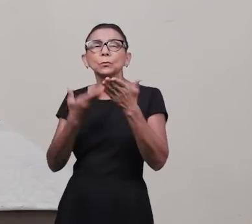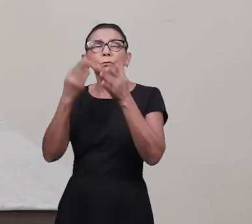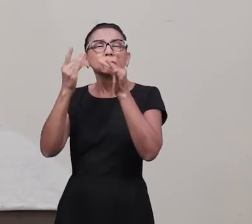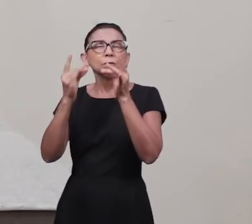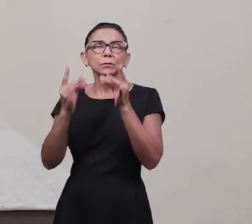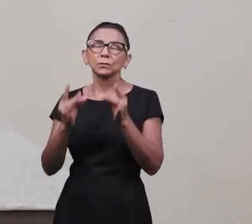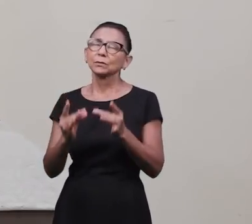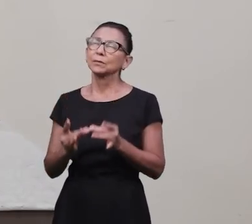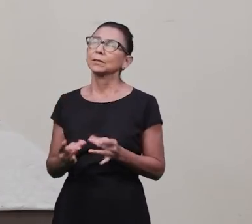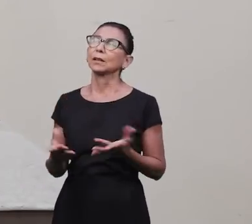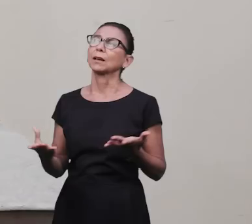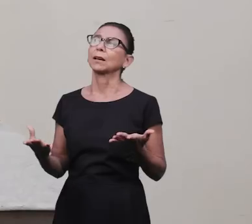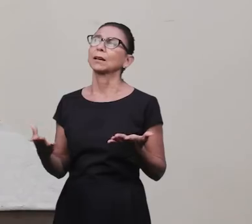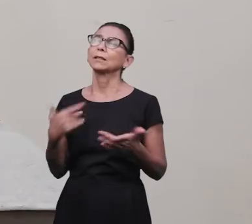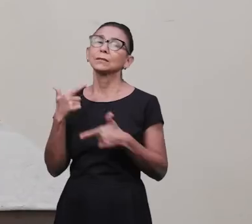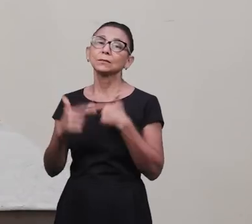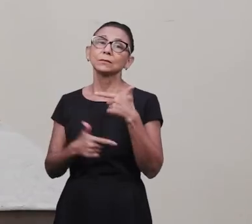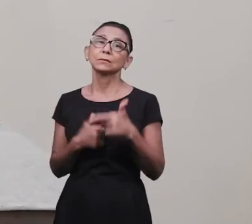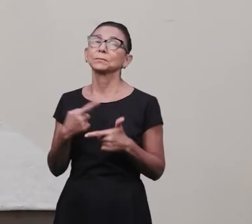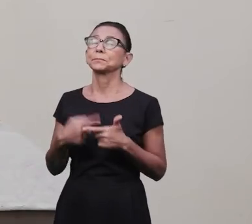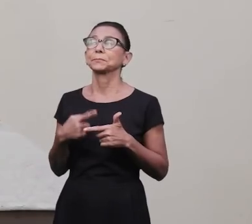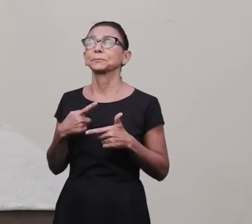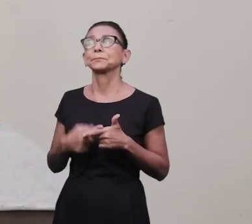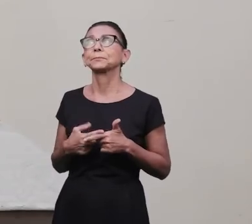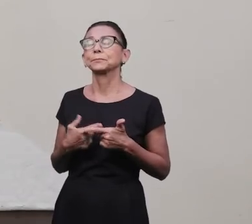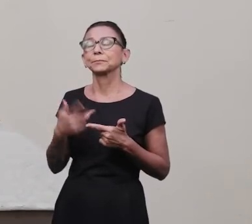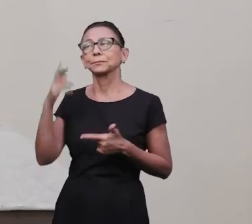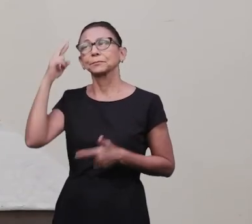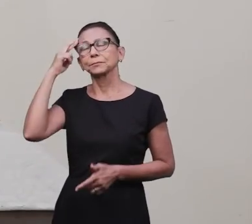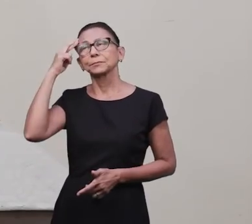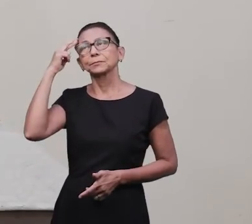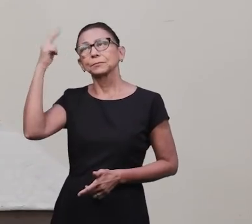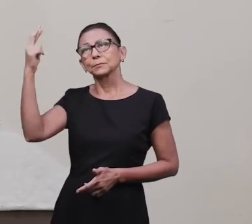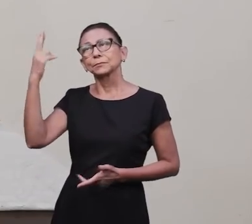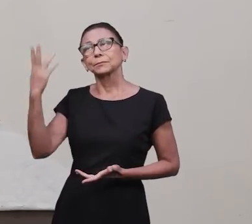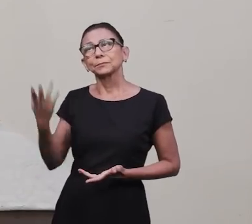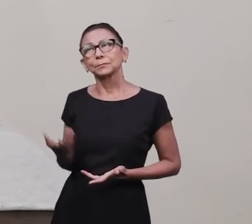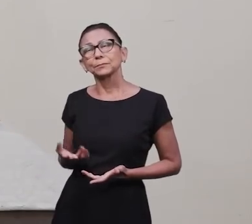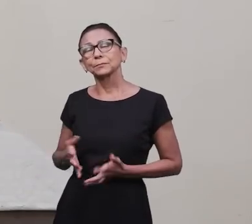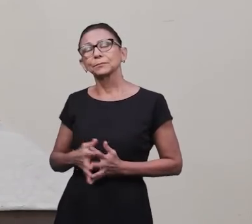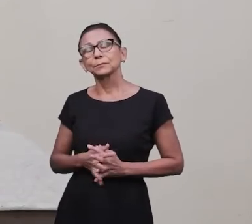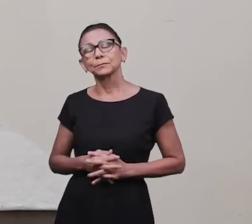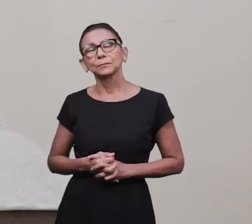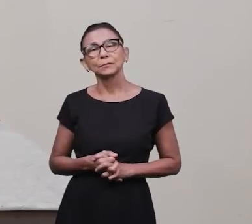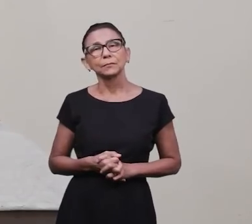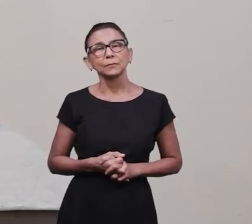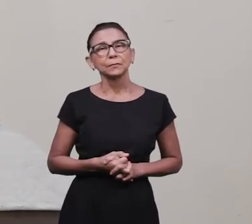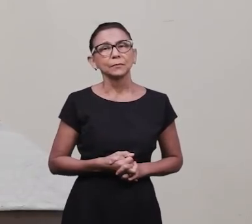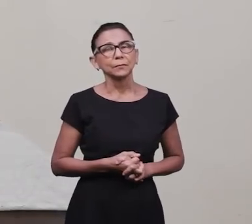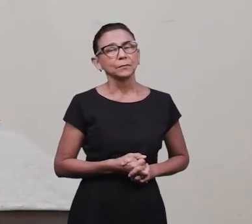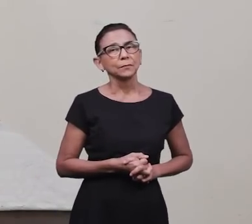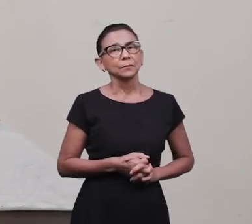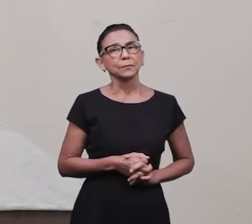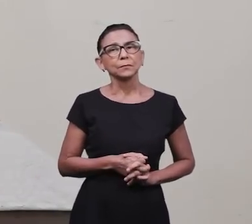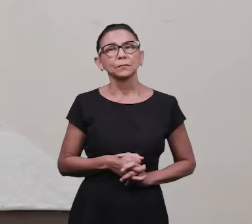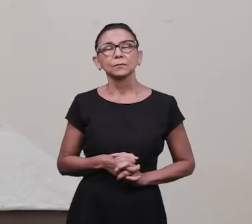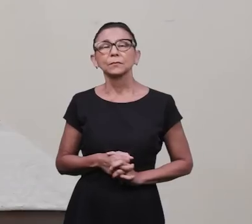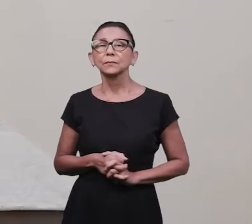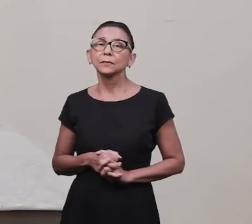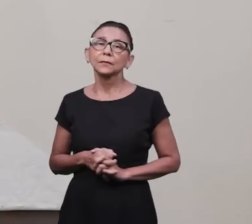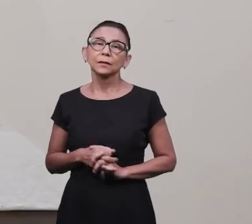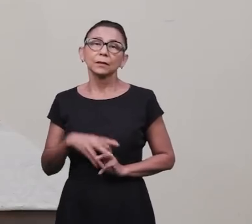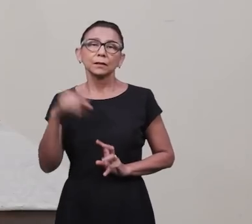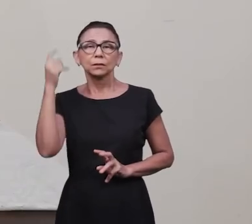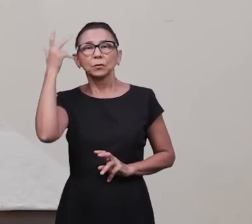E Ezequias passou por este momento que é próprio de muitas, de qualquer um de nós, às vezes na